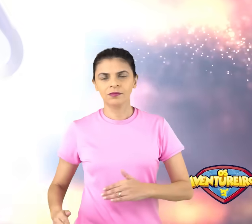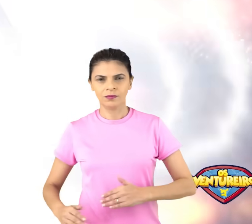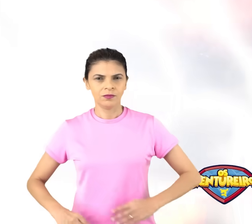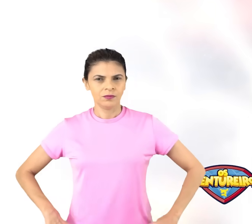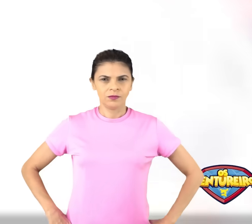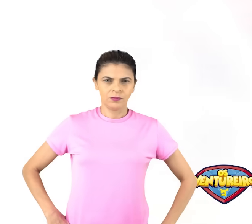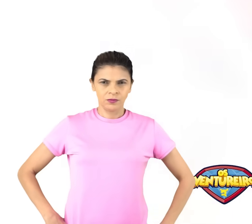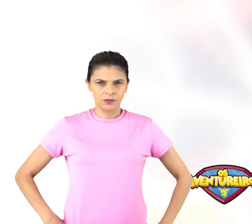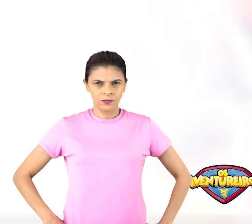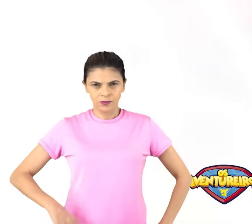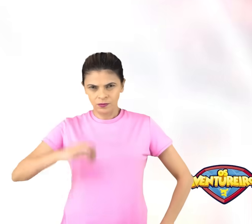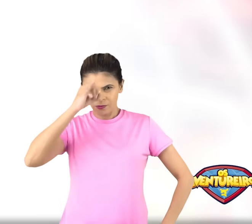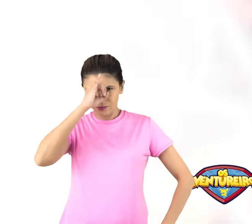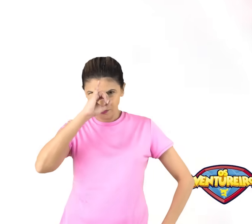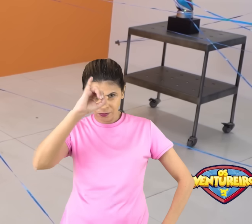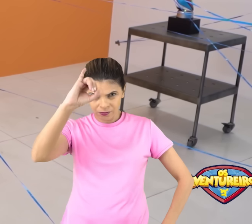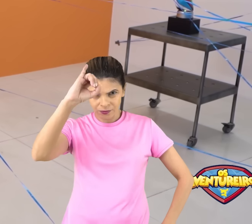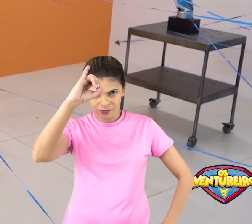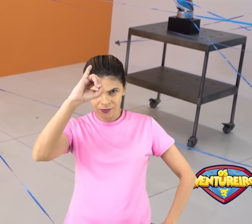Super Unicórnio.